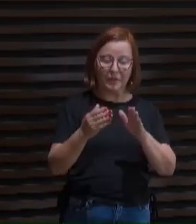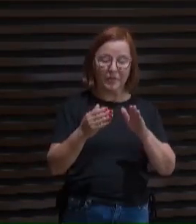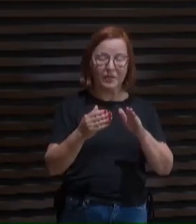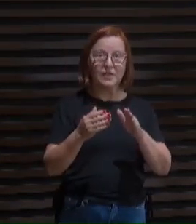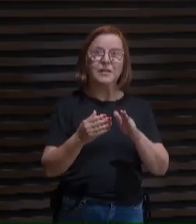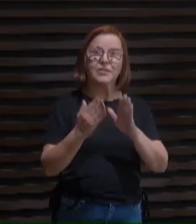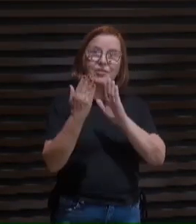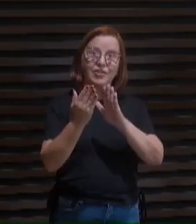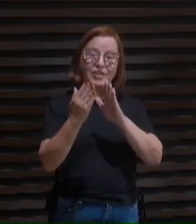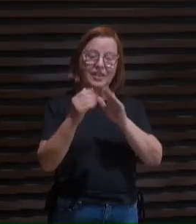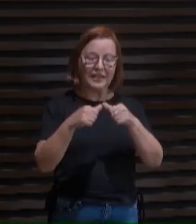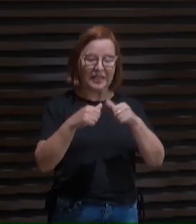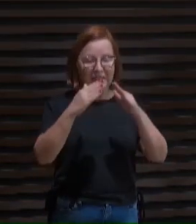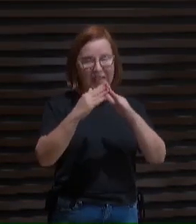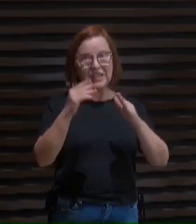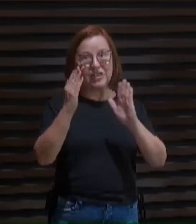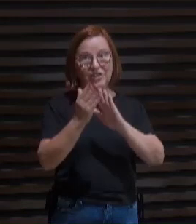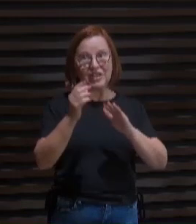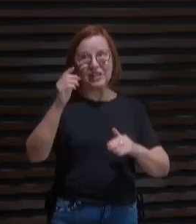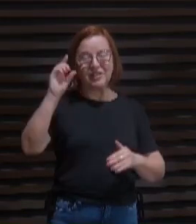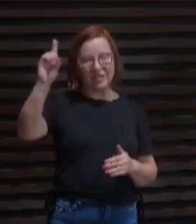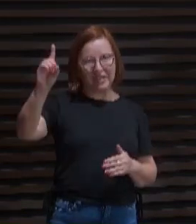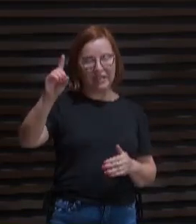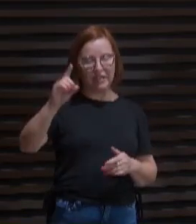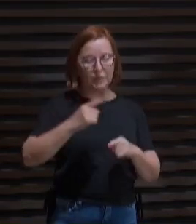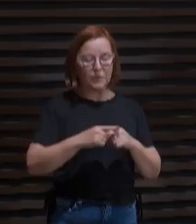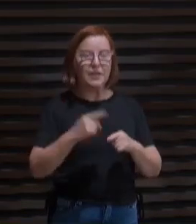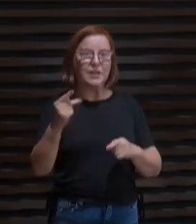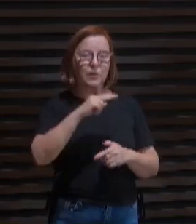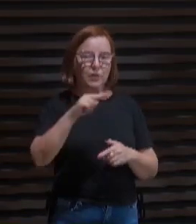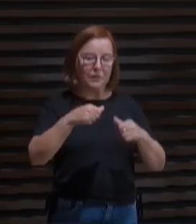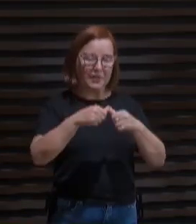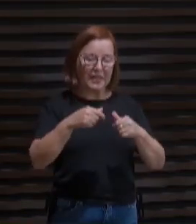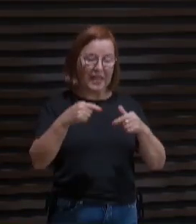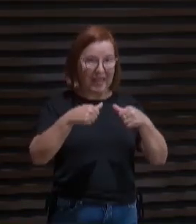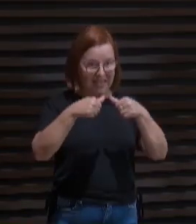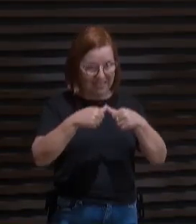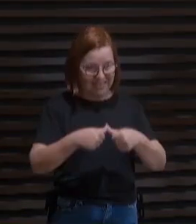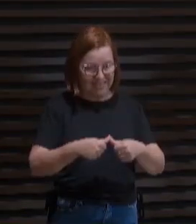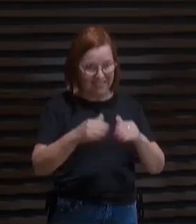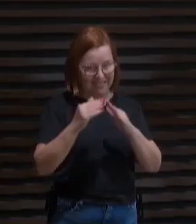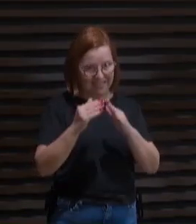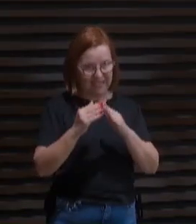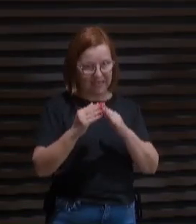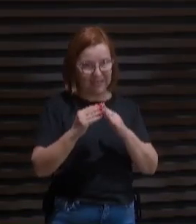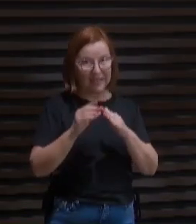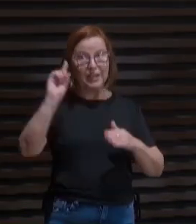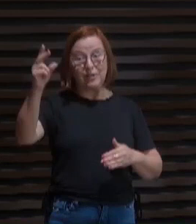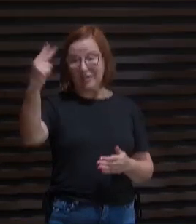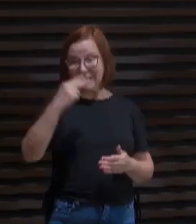diante de ti, pois o teu nome está nessa casa, e clamaremos a ti na nossa angústia, e tu nos ouvirás